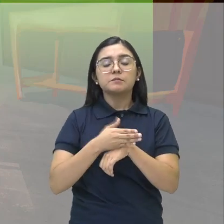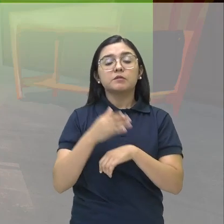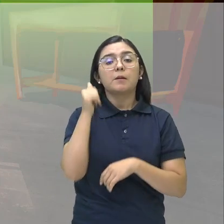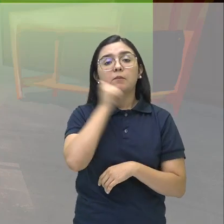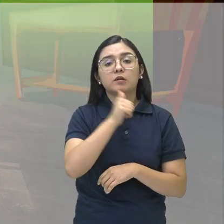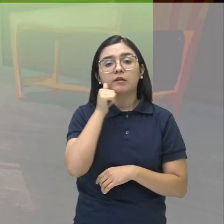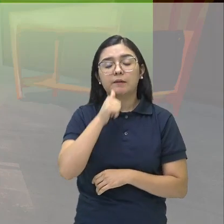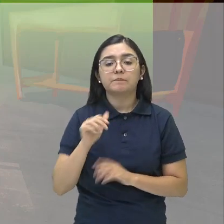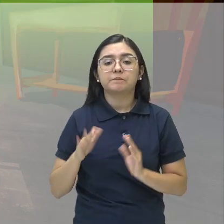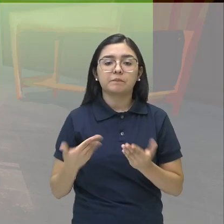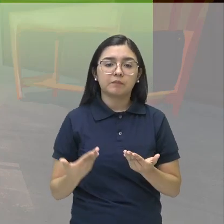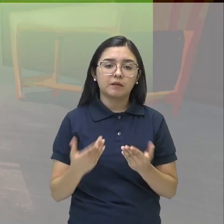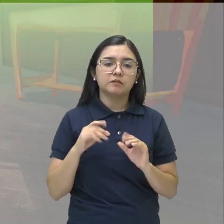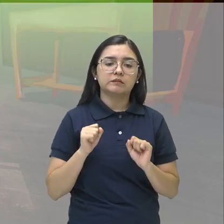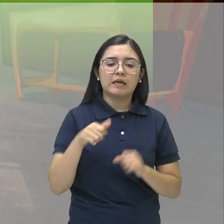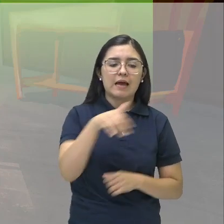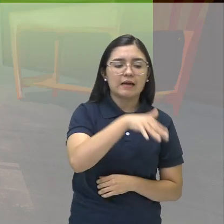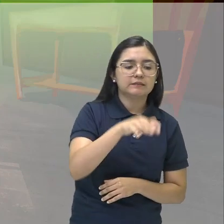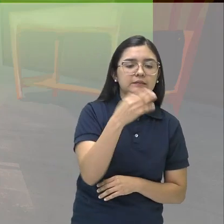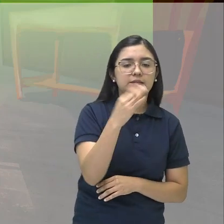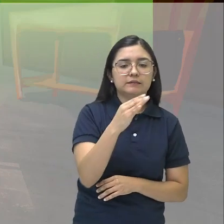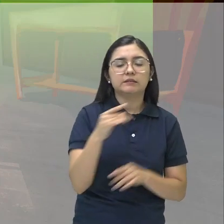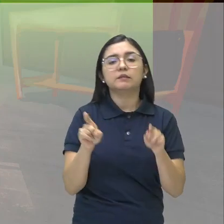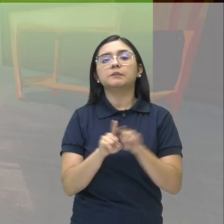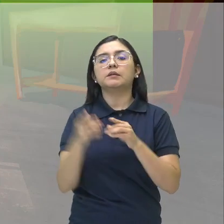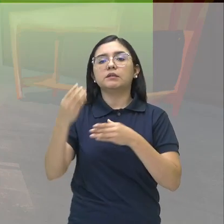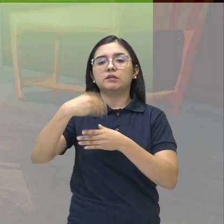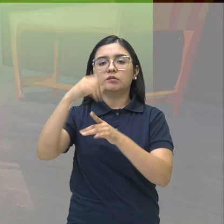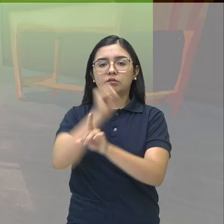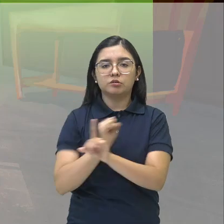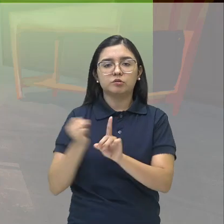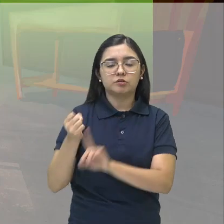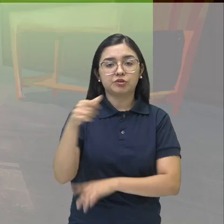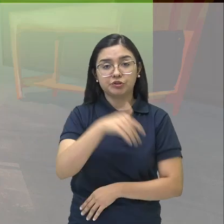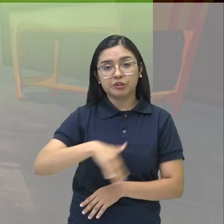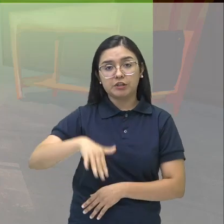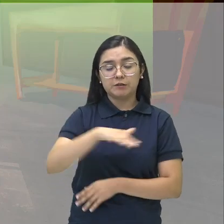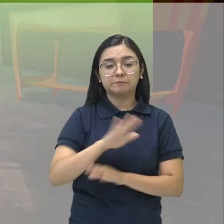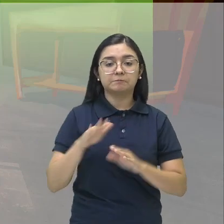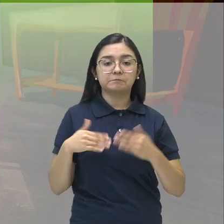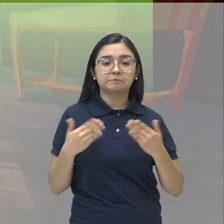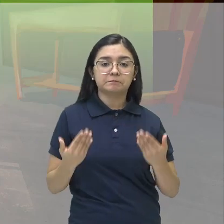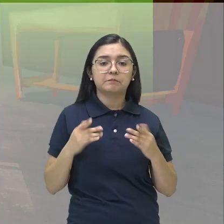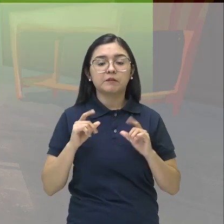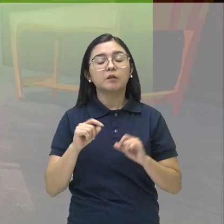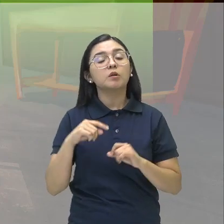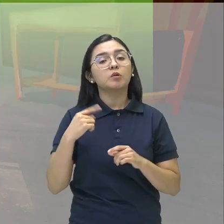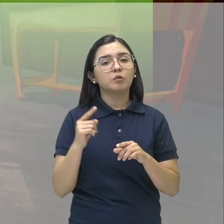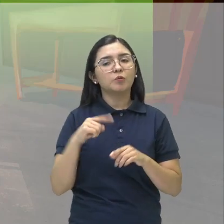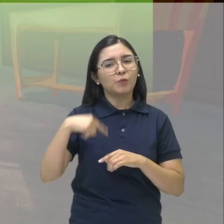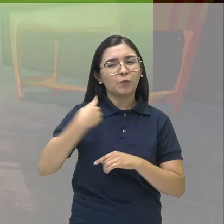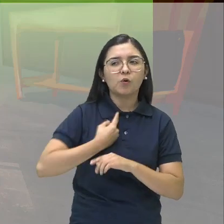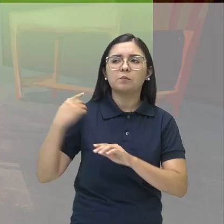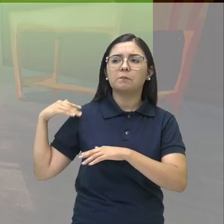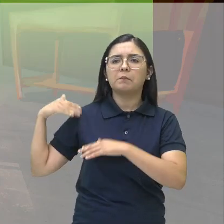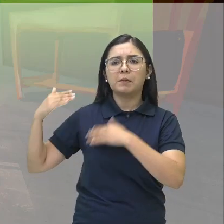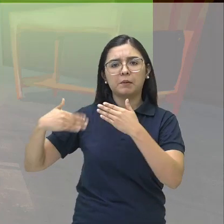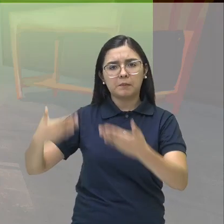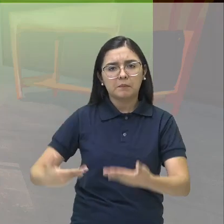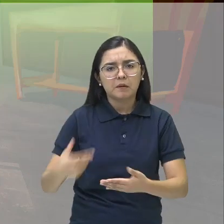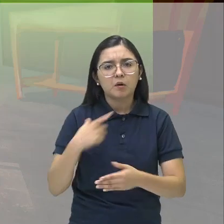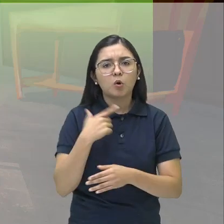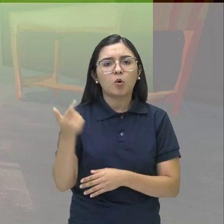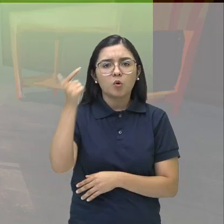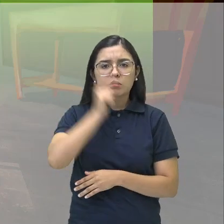feminina, tanto seja ela na ciência como na sociedade de uma forma geral, mas o quanto a gente vem ganhando, né, reconhecimento e